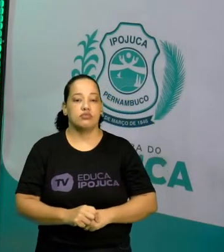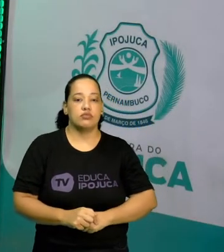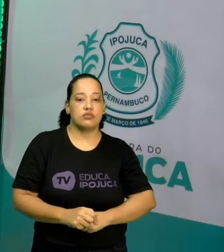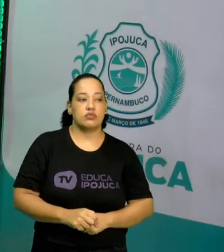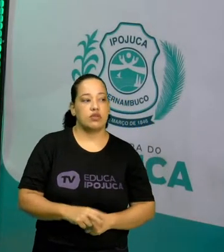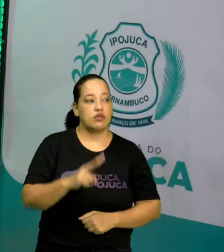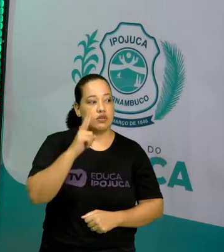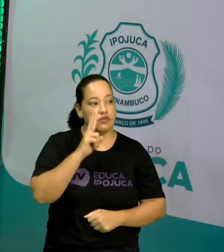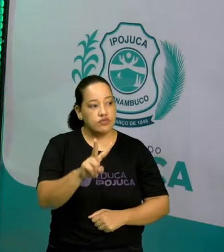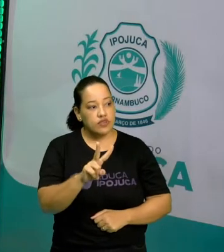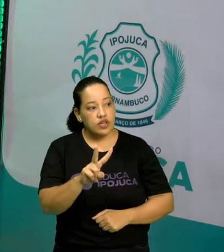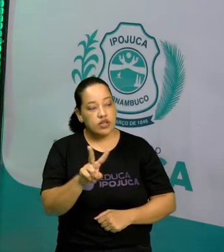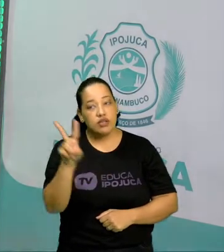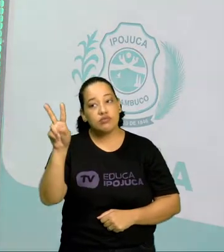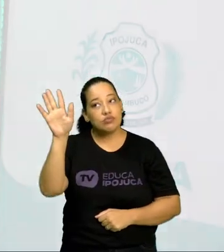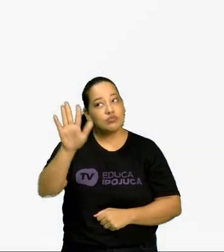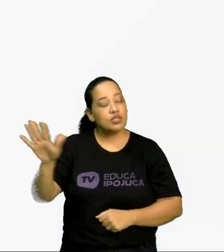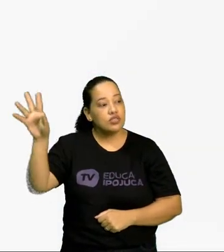Invertir.